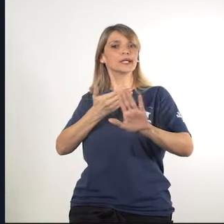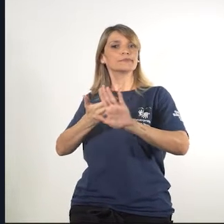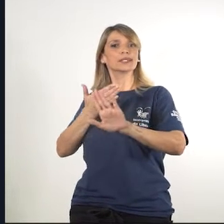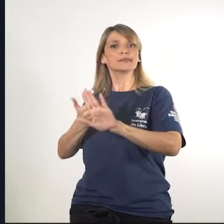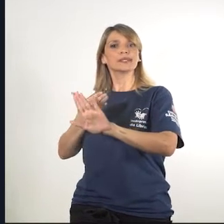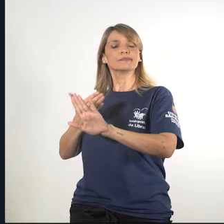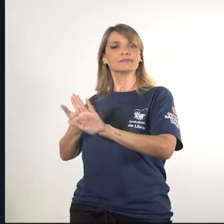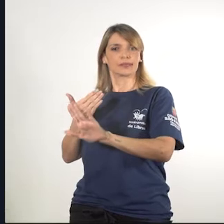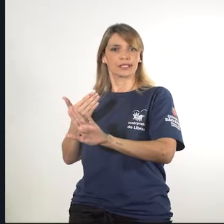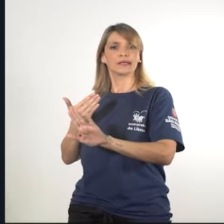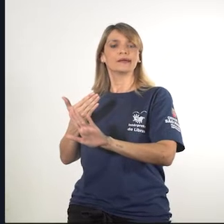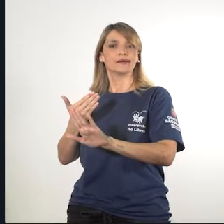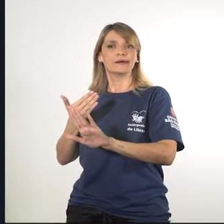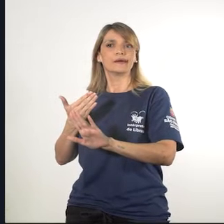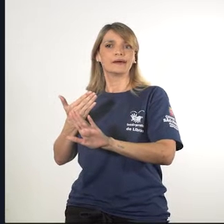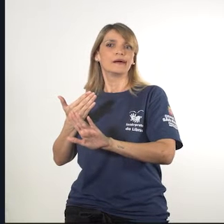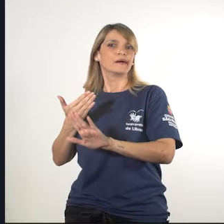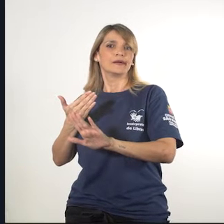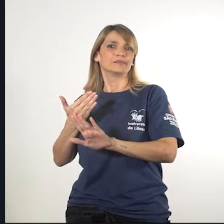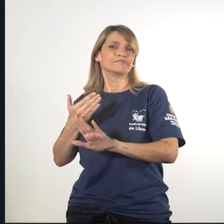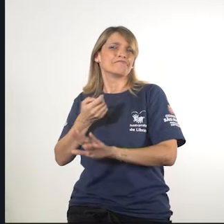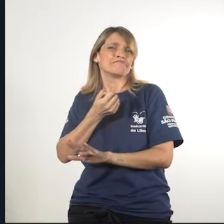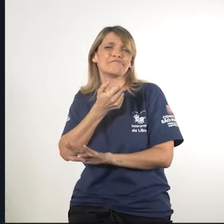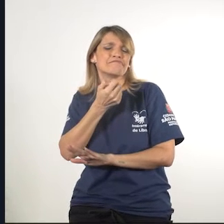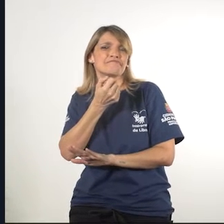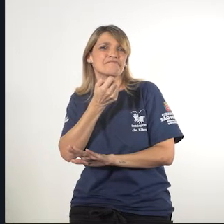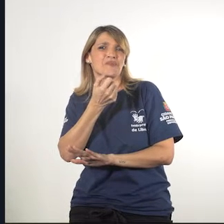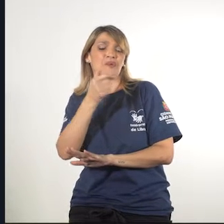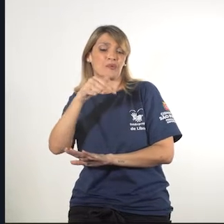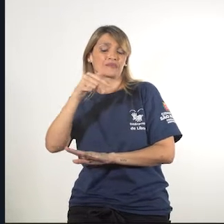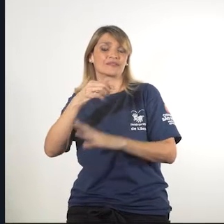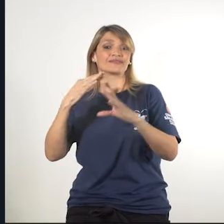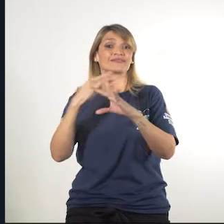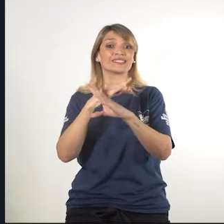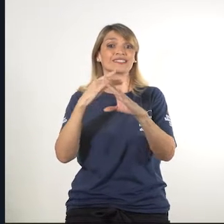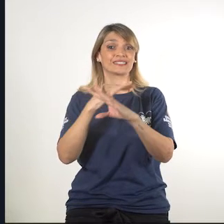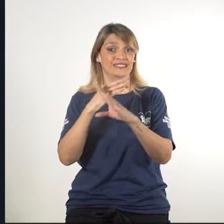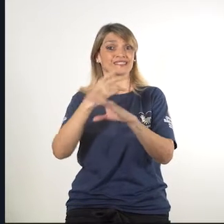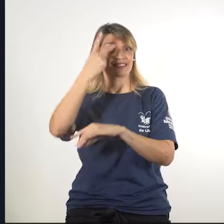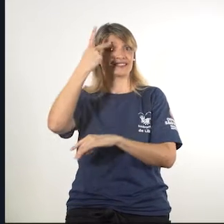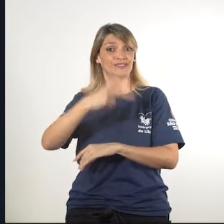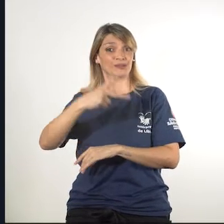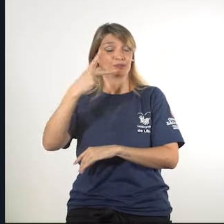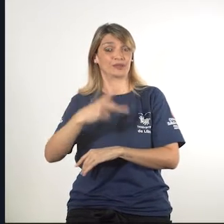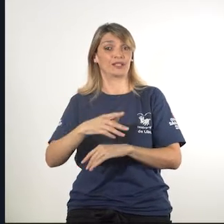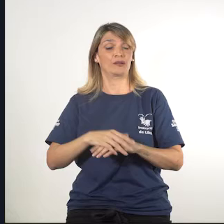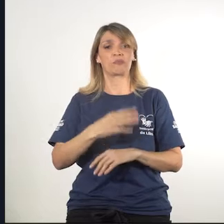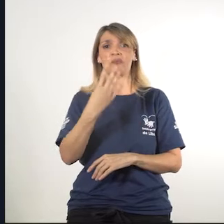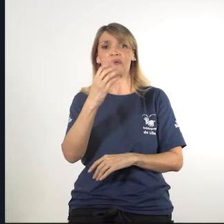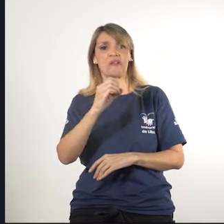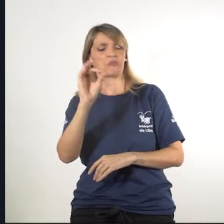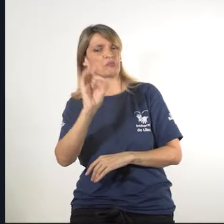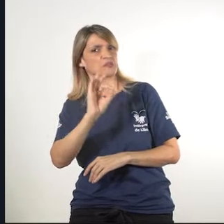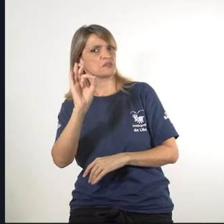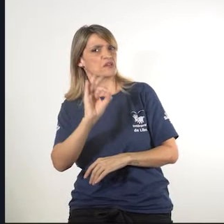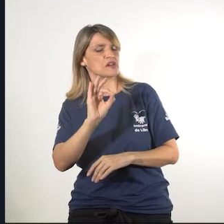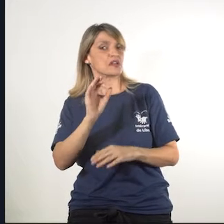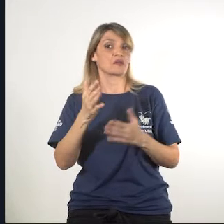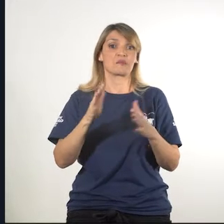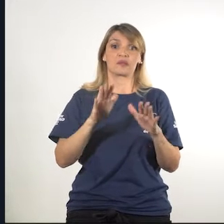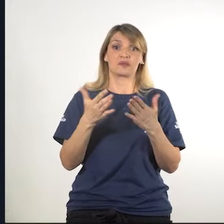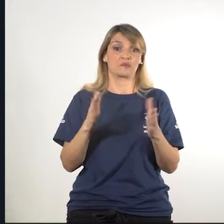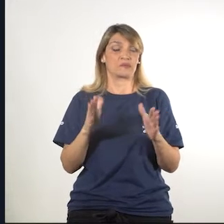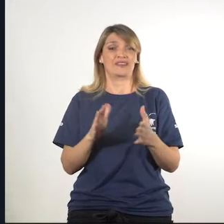social não suficiente na cidade, na ordem de 40%,